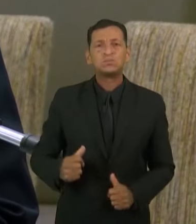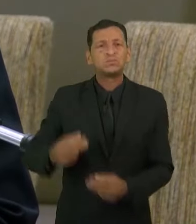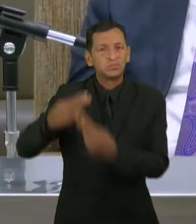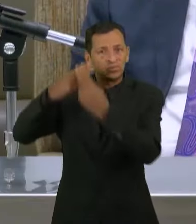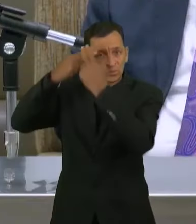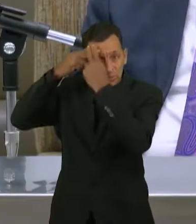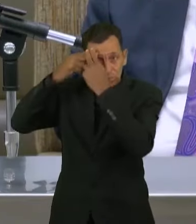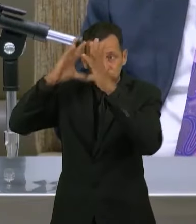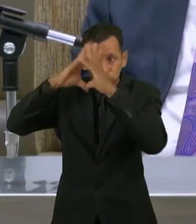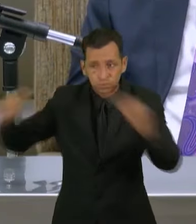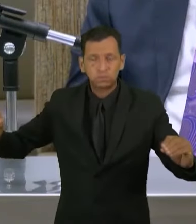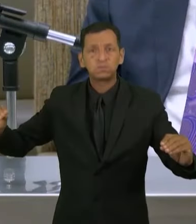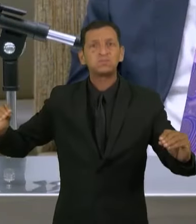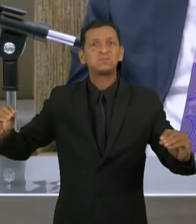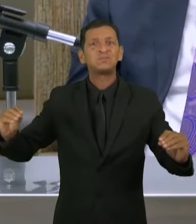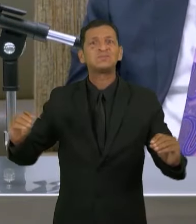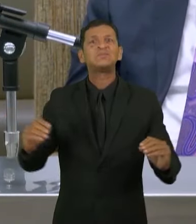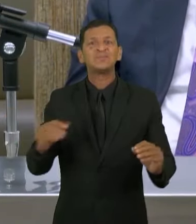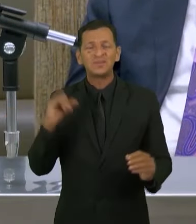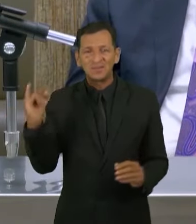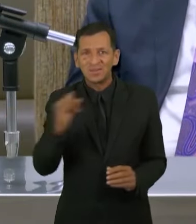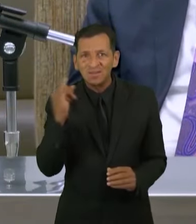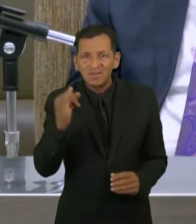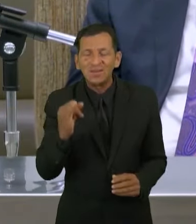cura espiritual.